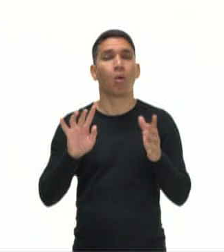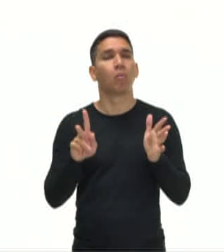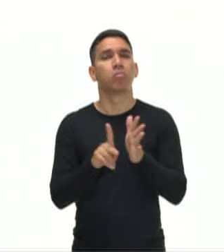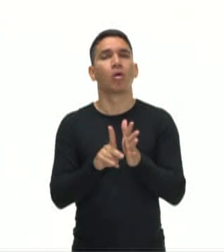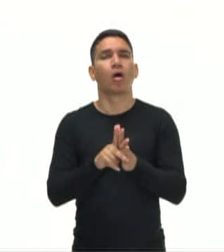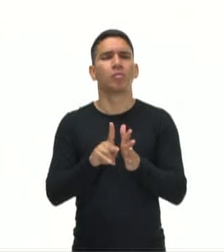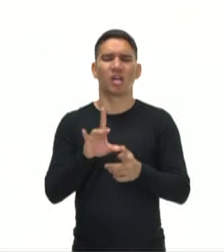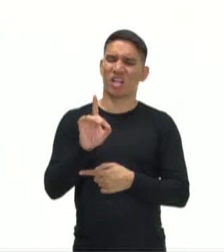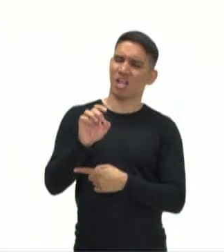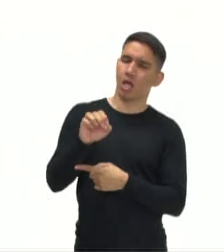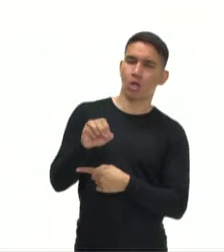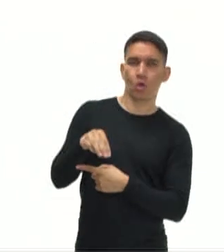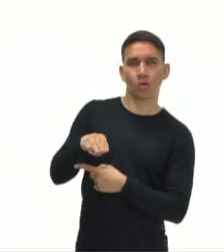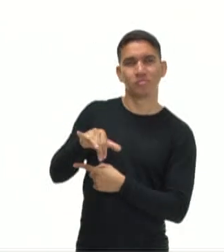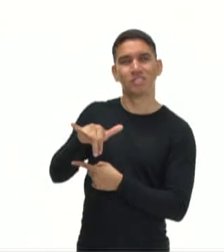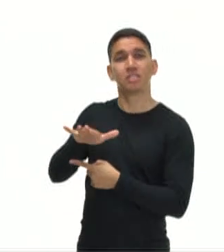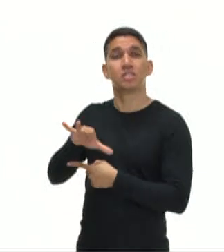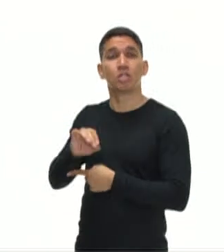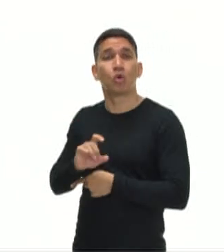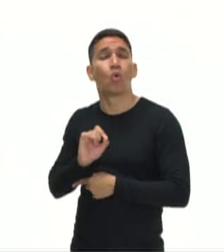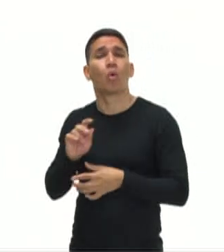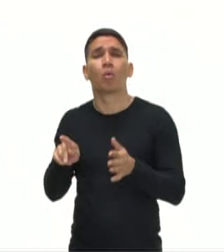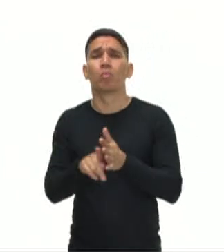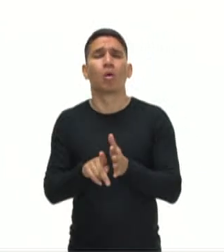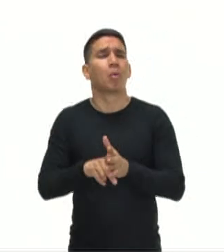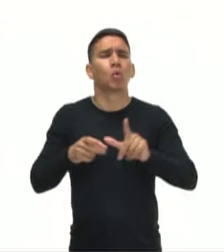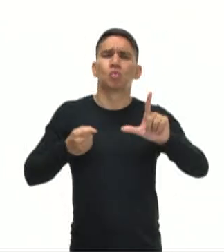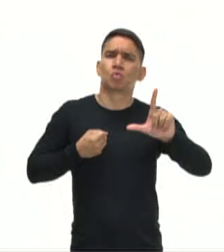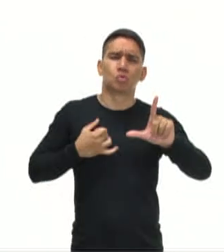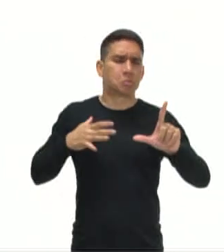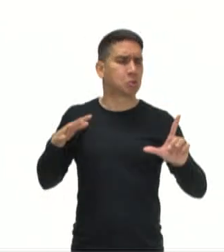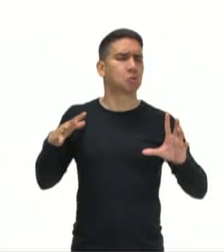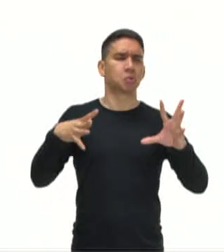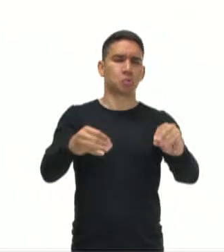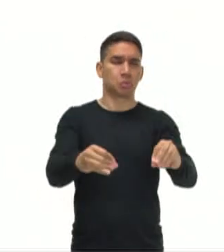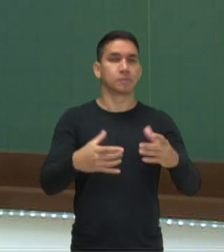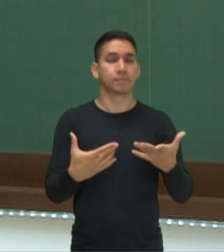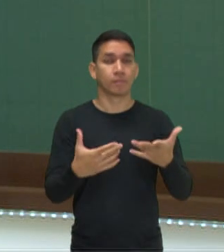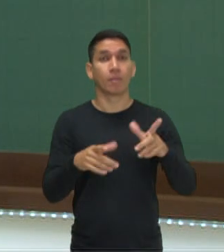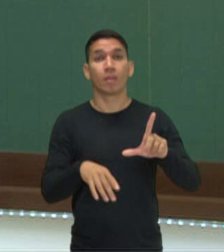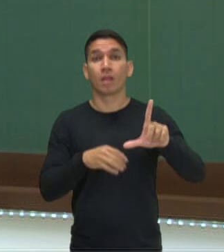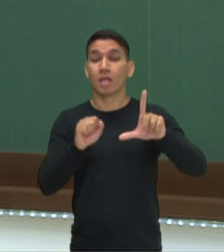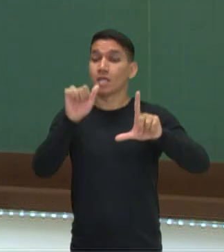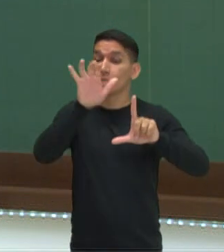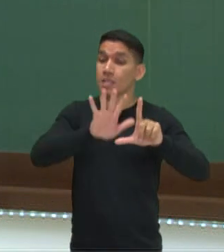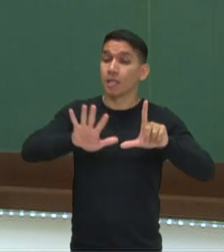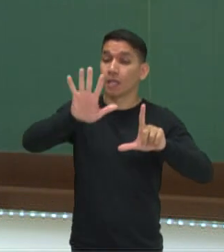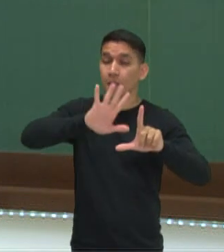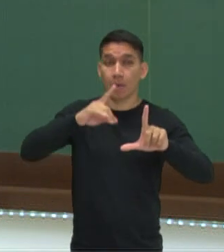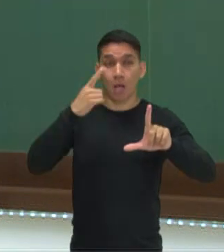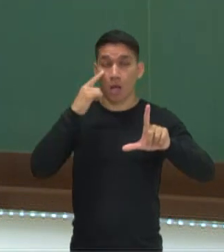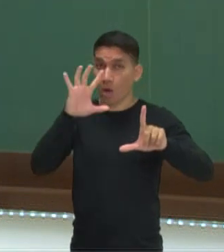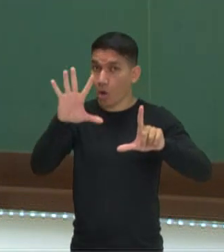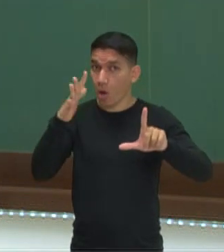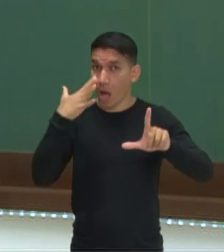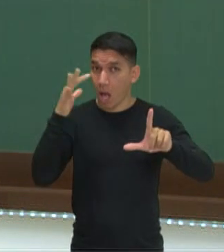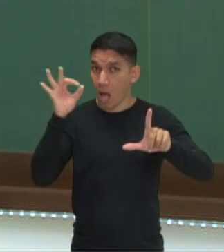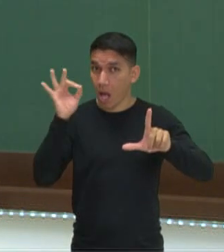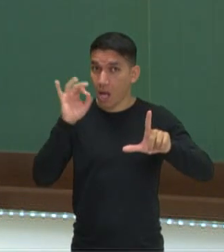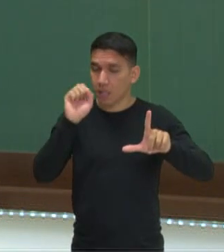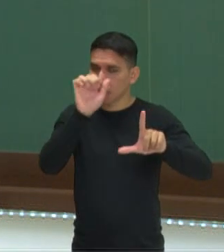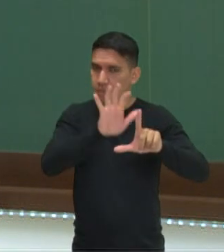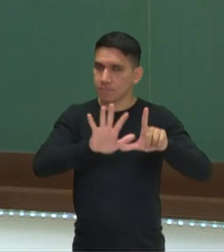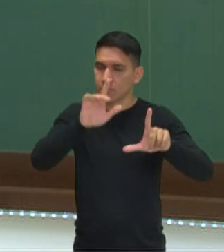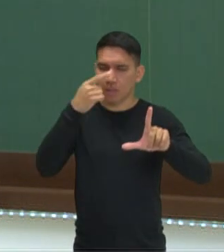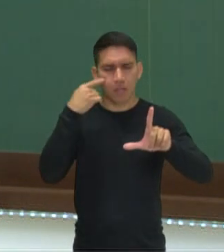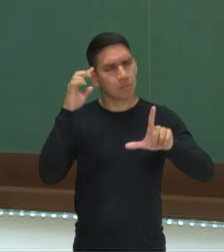positivos, negativos, vírgula, fração, tudo. O seu conjunto imagem, aí detalhe, o conjunto imagem que